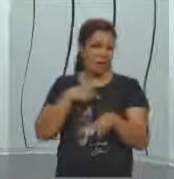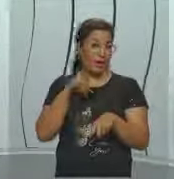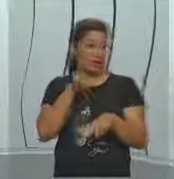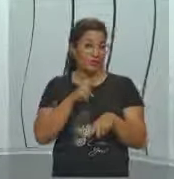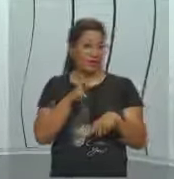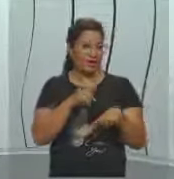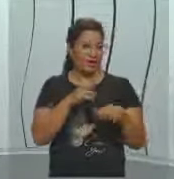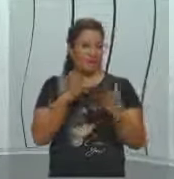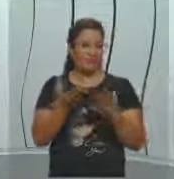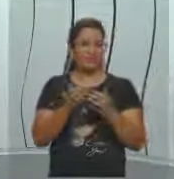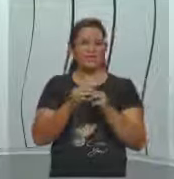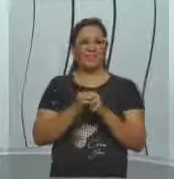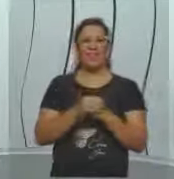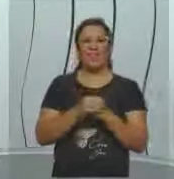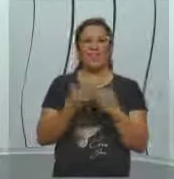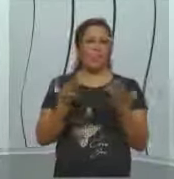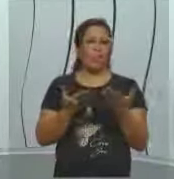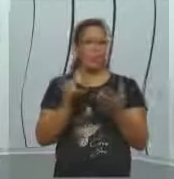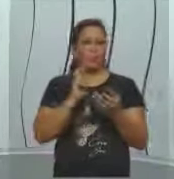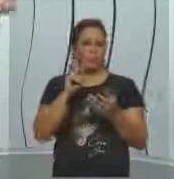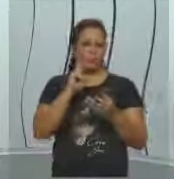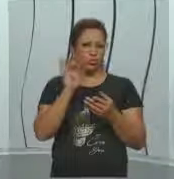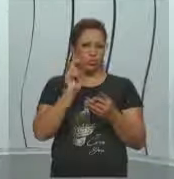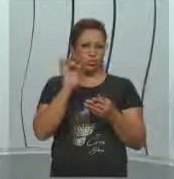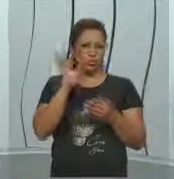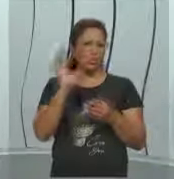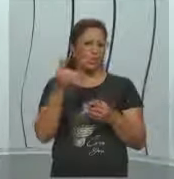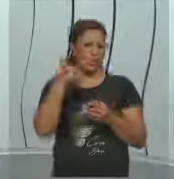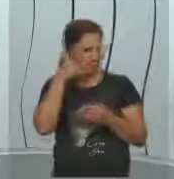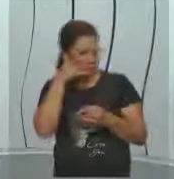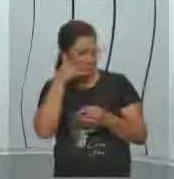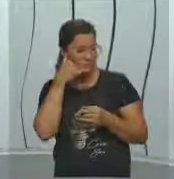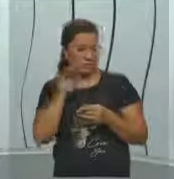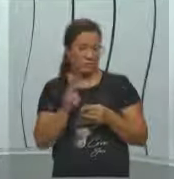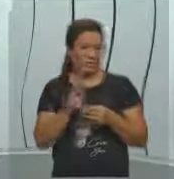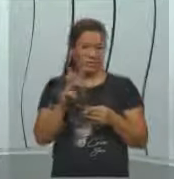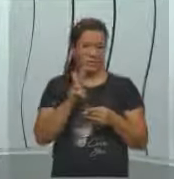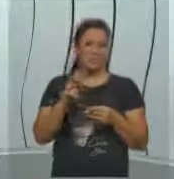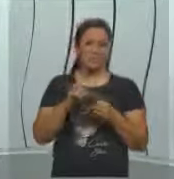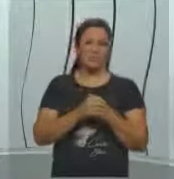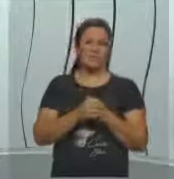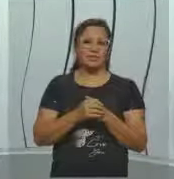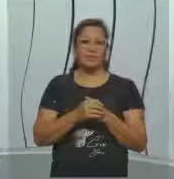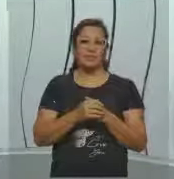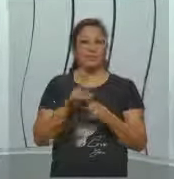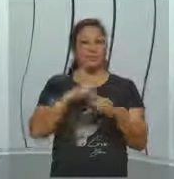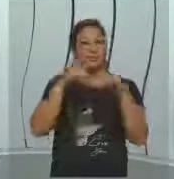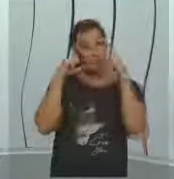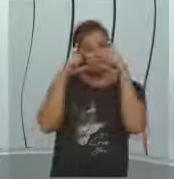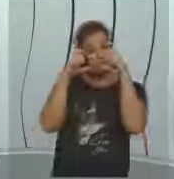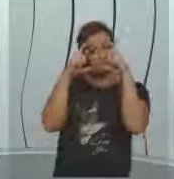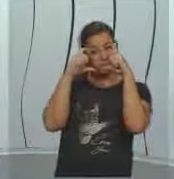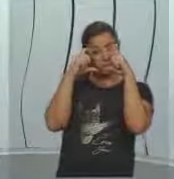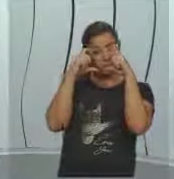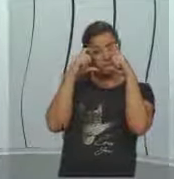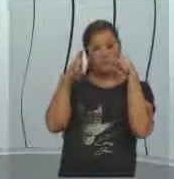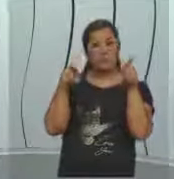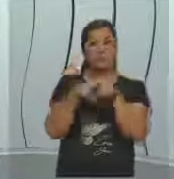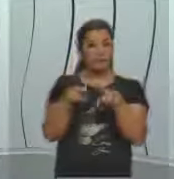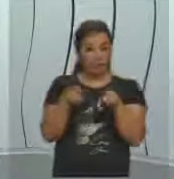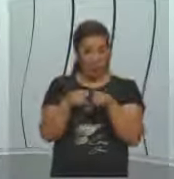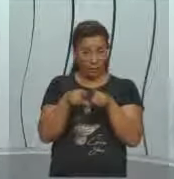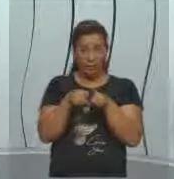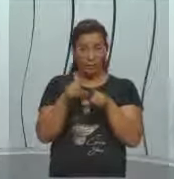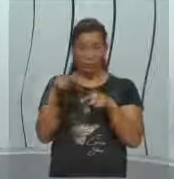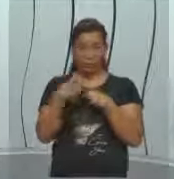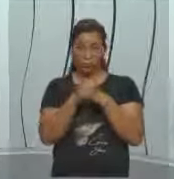usava rádio-relógio, né? Hoje em dia vocês não usam, usam o próprio despertador do celular. Câmeras fotográficas, essas digitais, têm circuitos